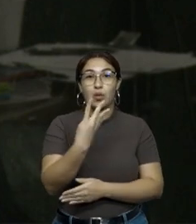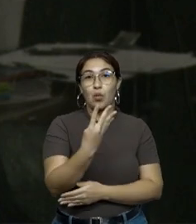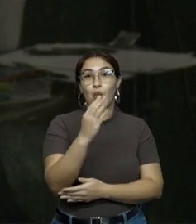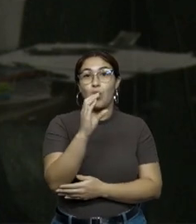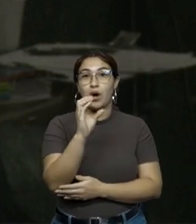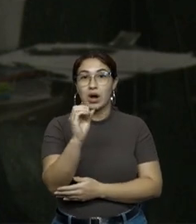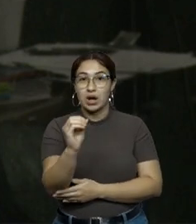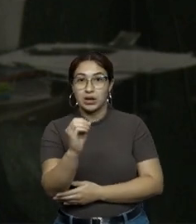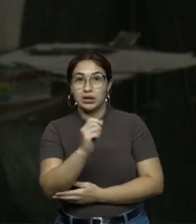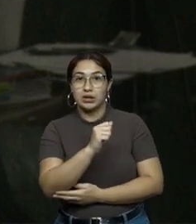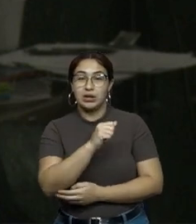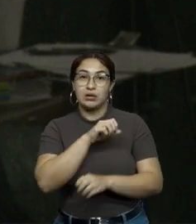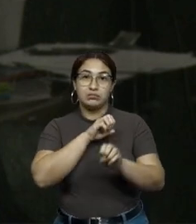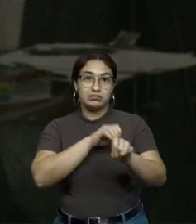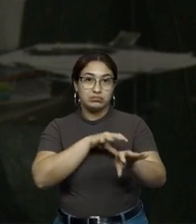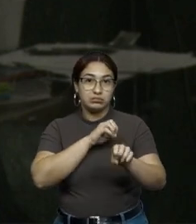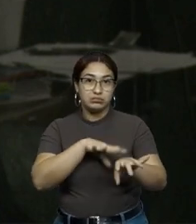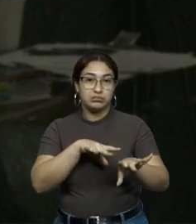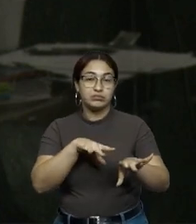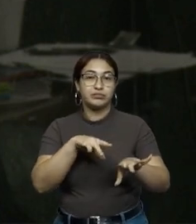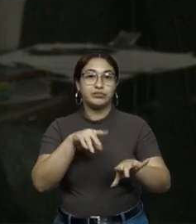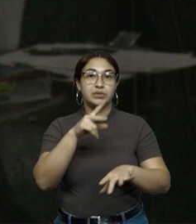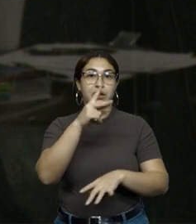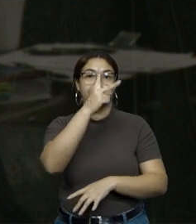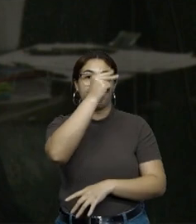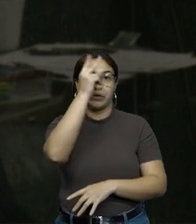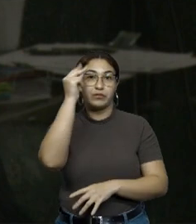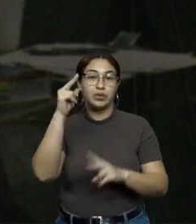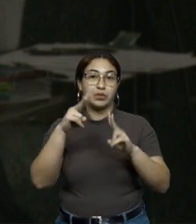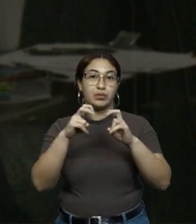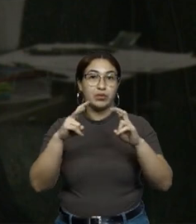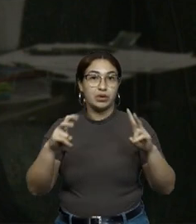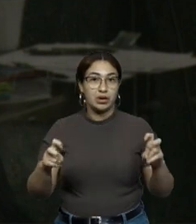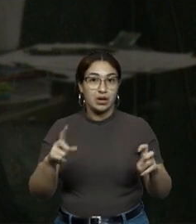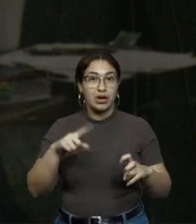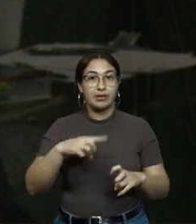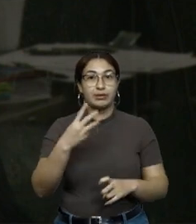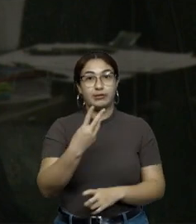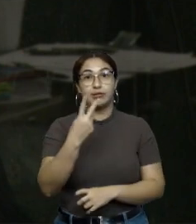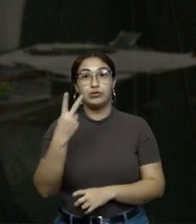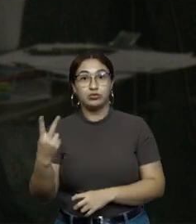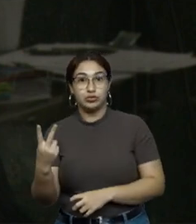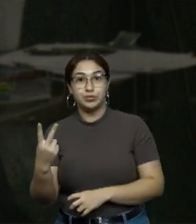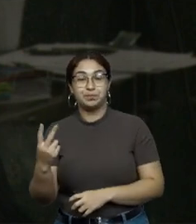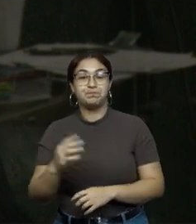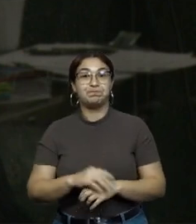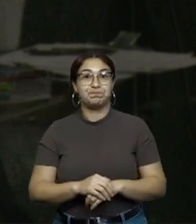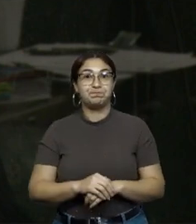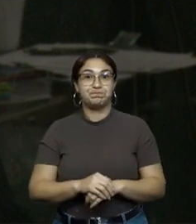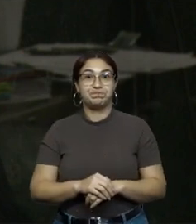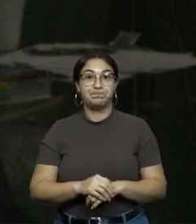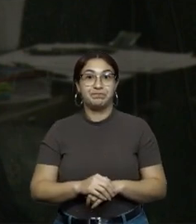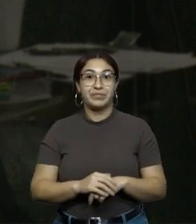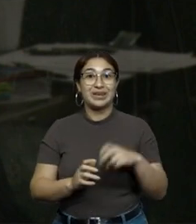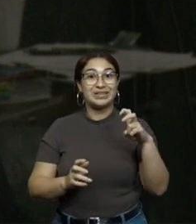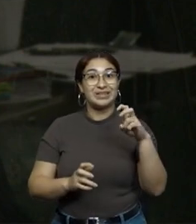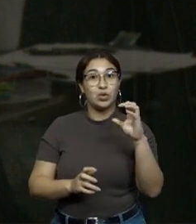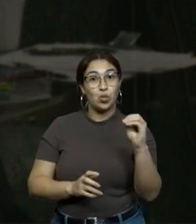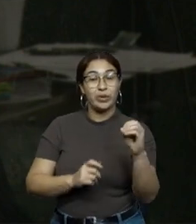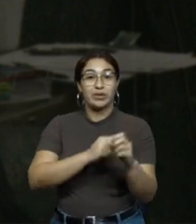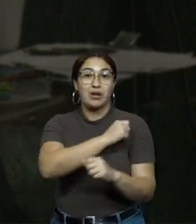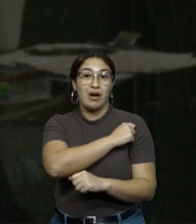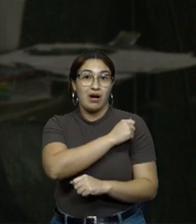aulas na prefeitura de Florianópolis São 32 segundo as professoras 50 aulas